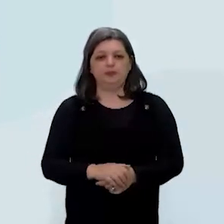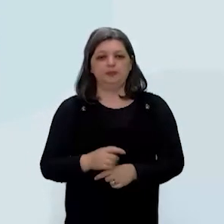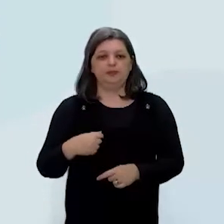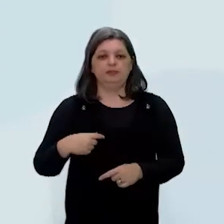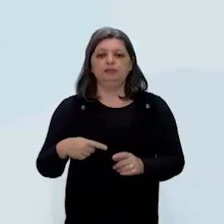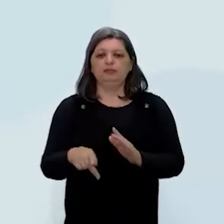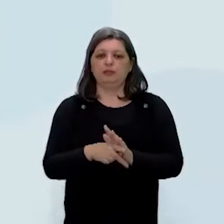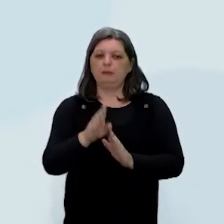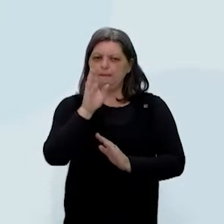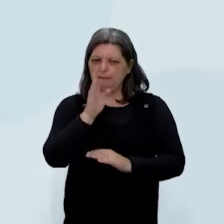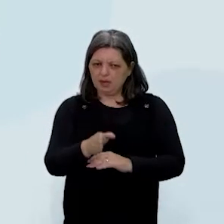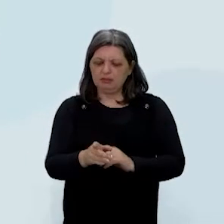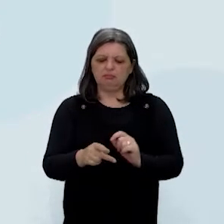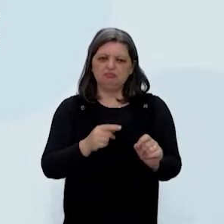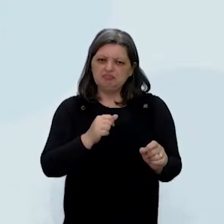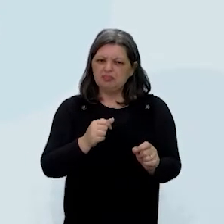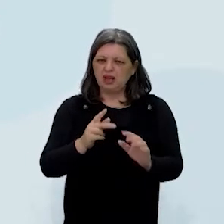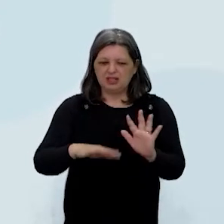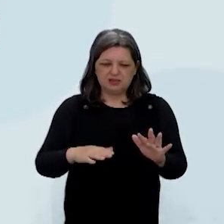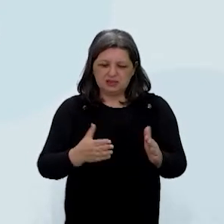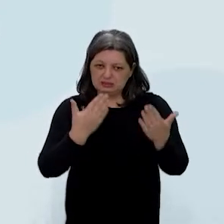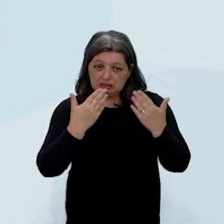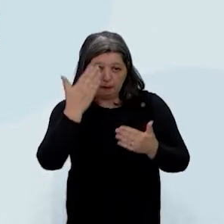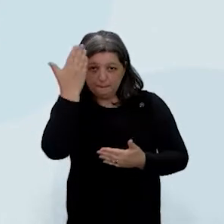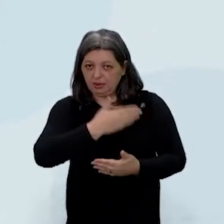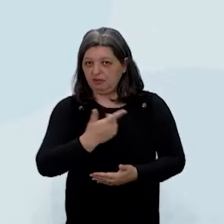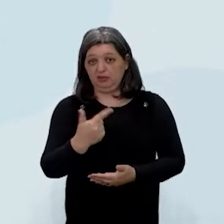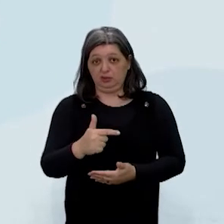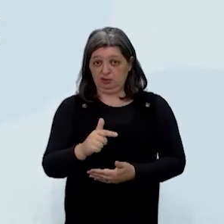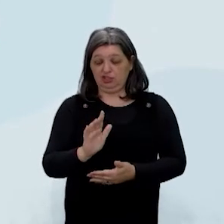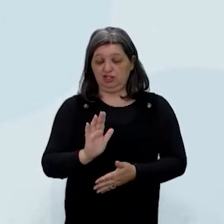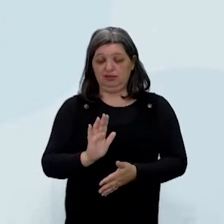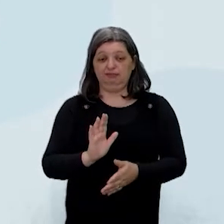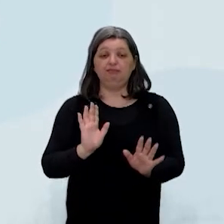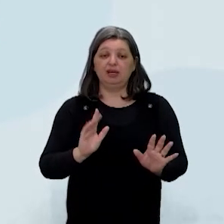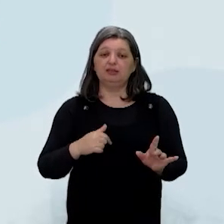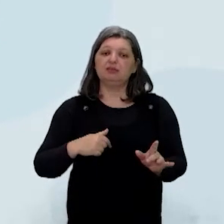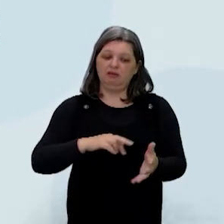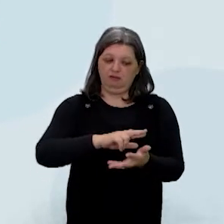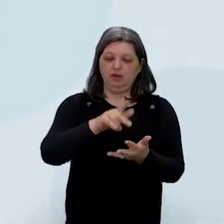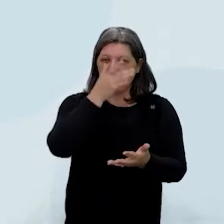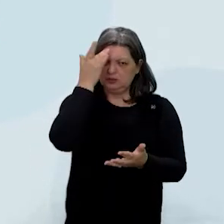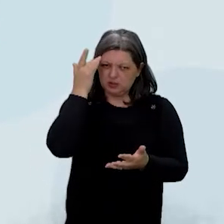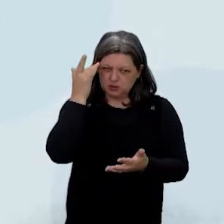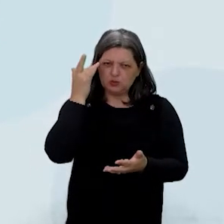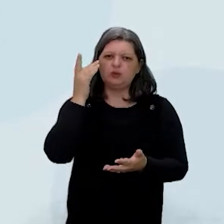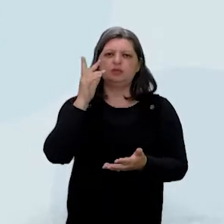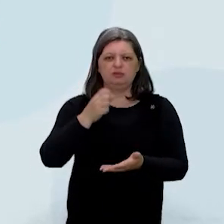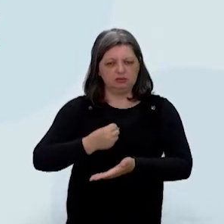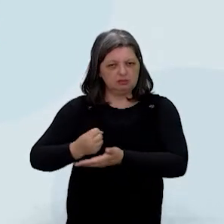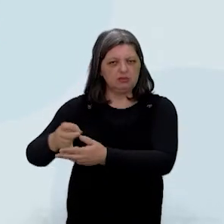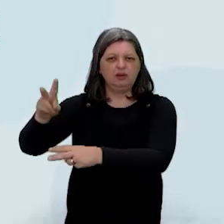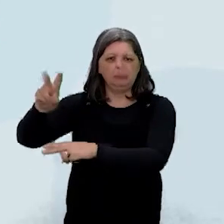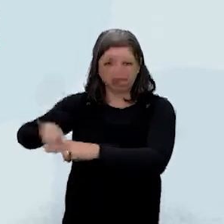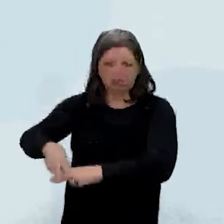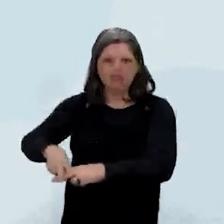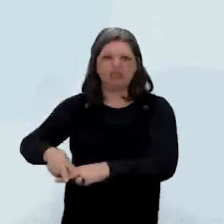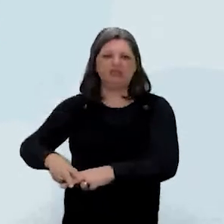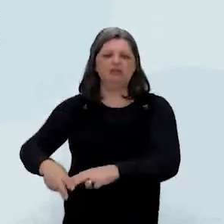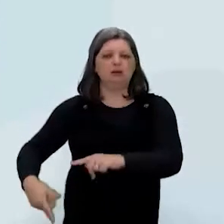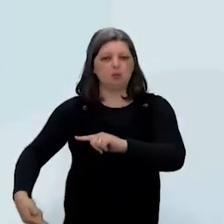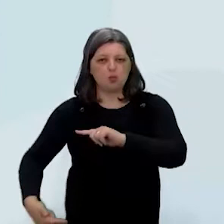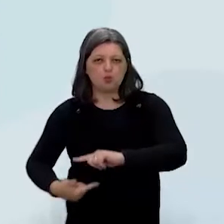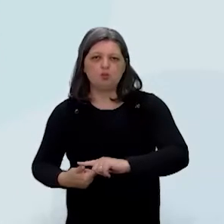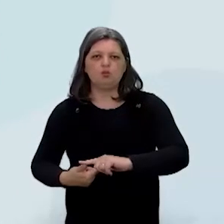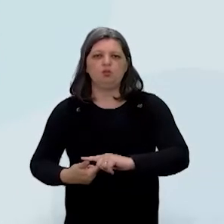baseadas em evidências inconclusivas e questionáveis. Muitas pessoas foram presas, exiladas,